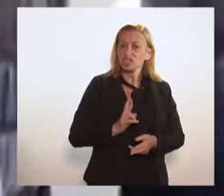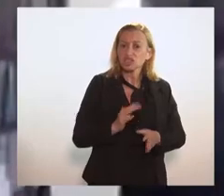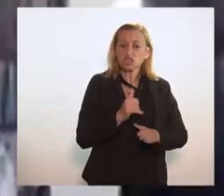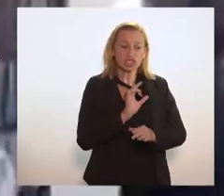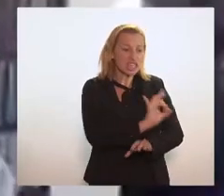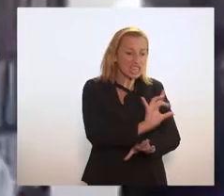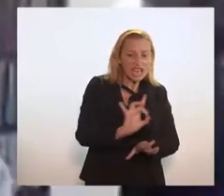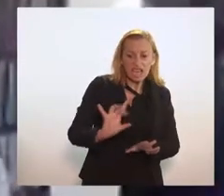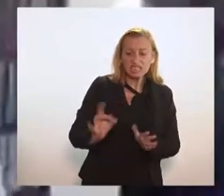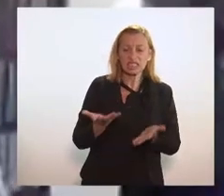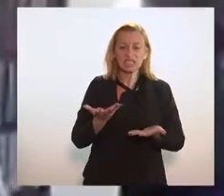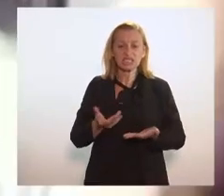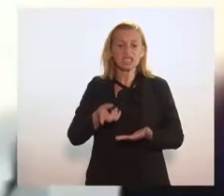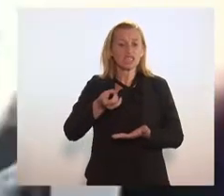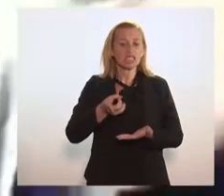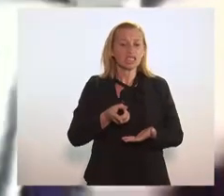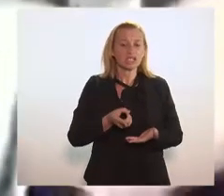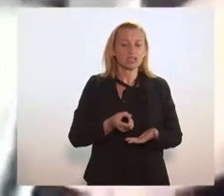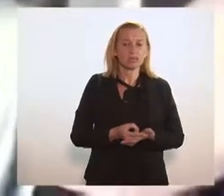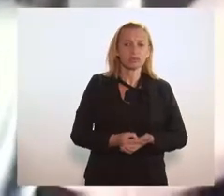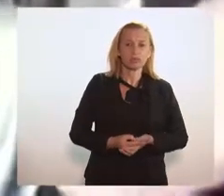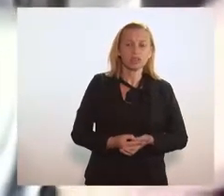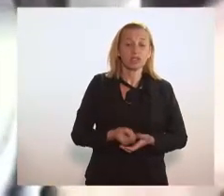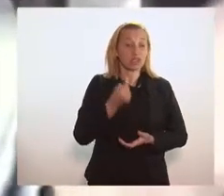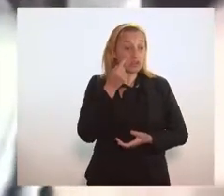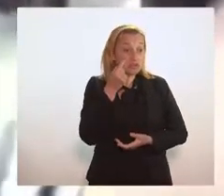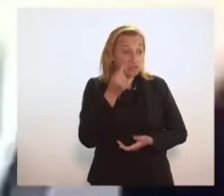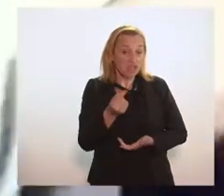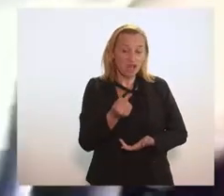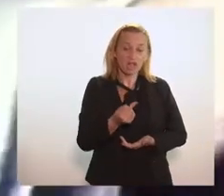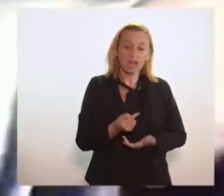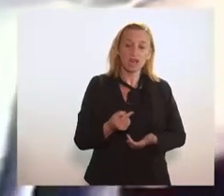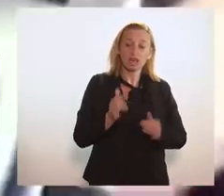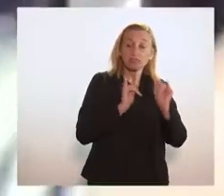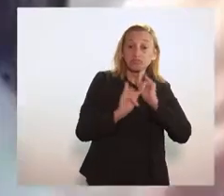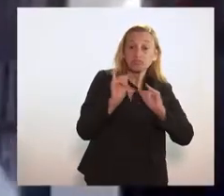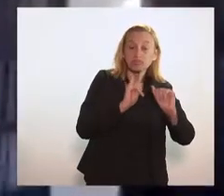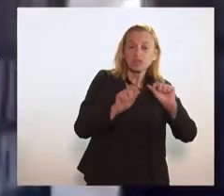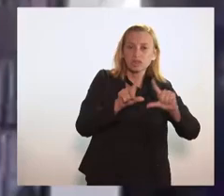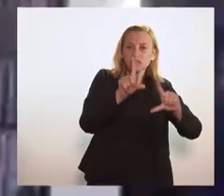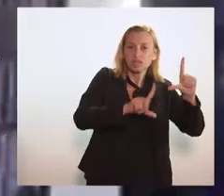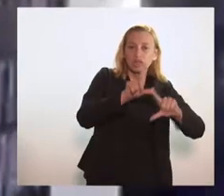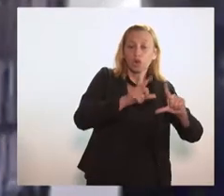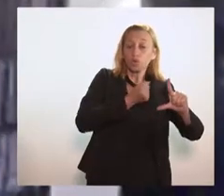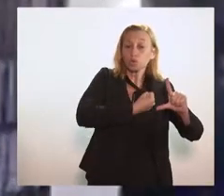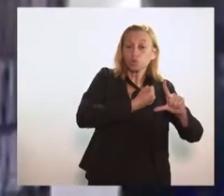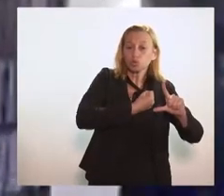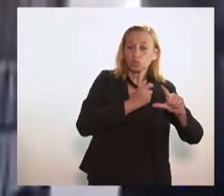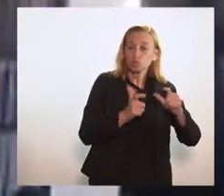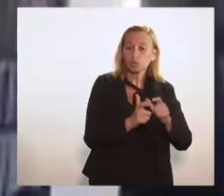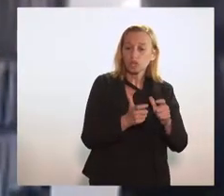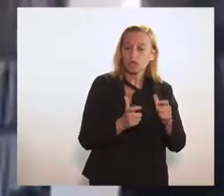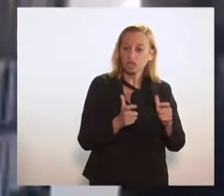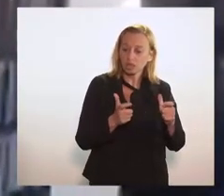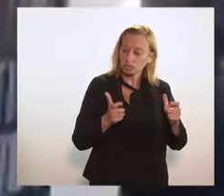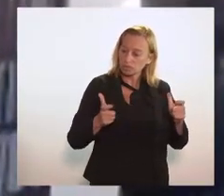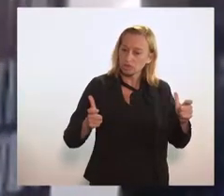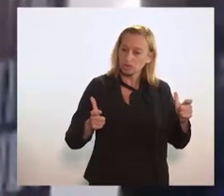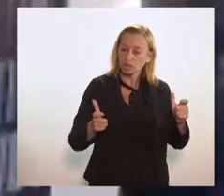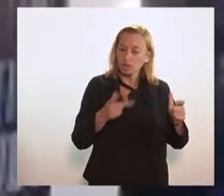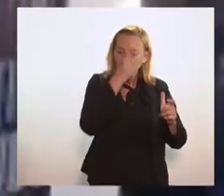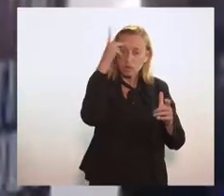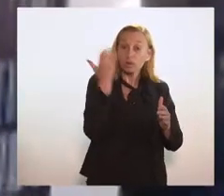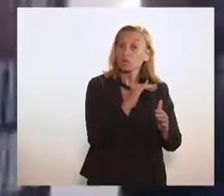cada dia a gente ter que assistir no noticiário o aumento exatamente de